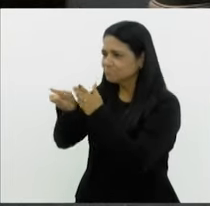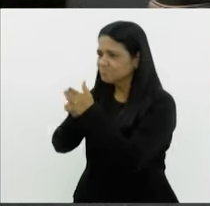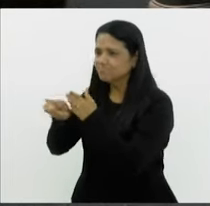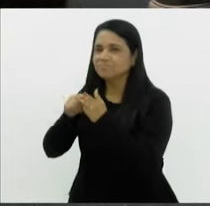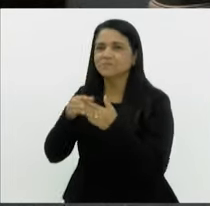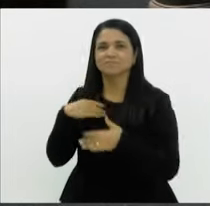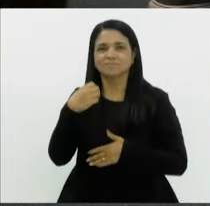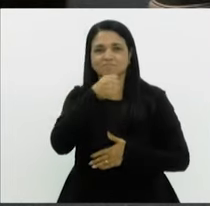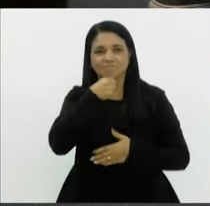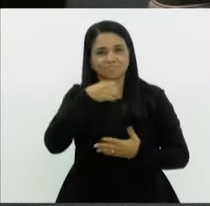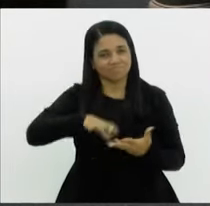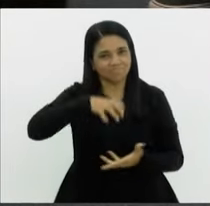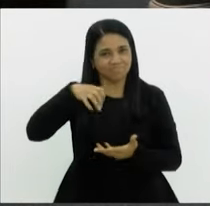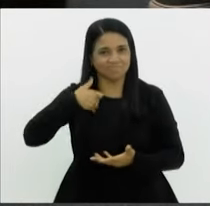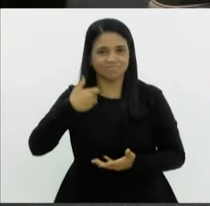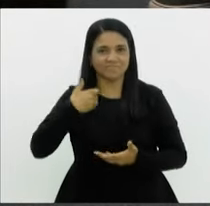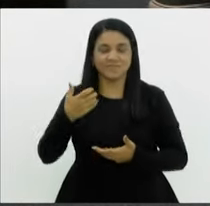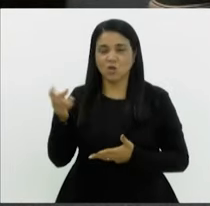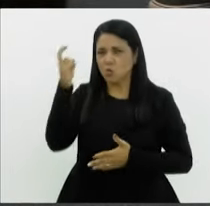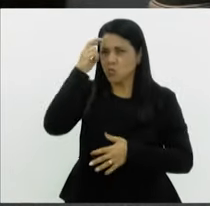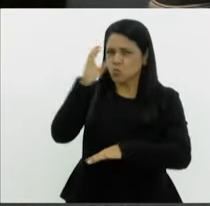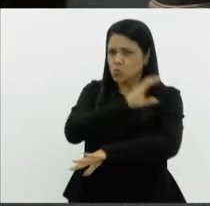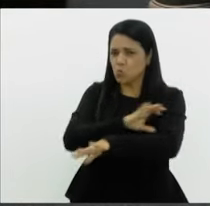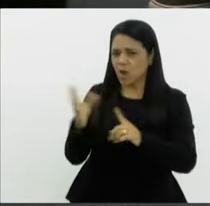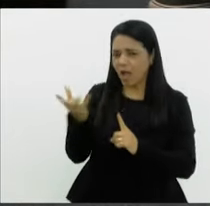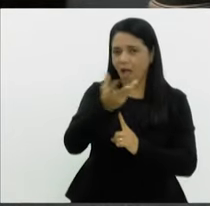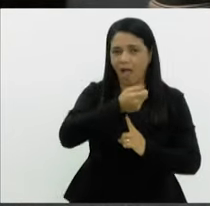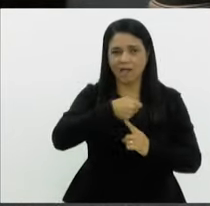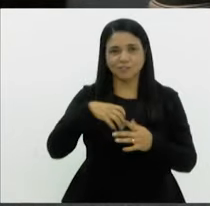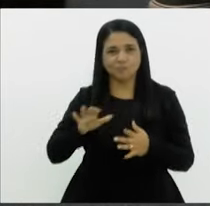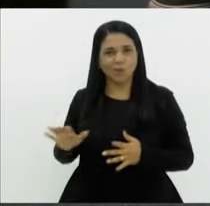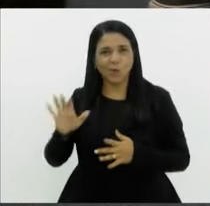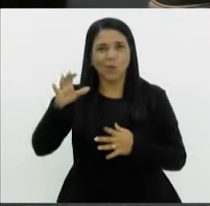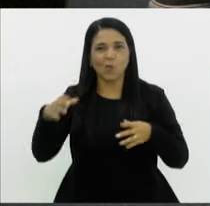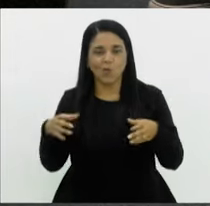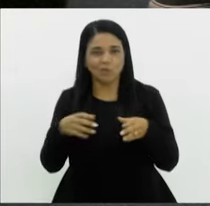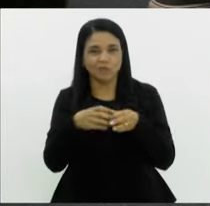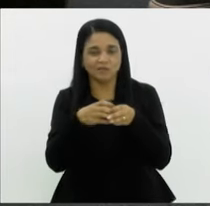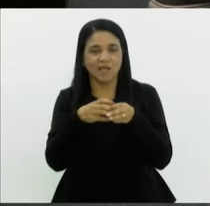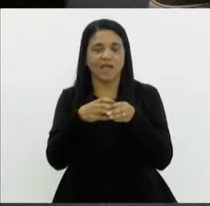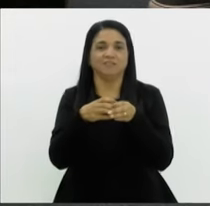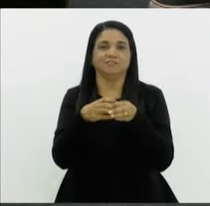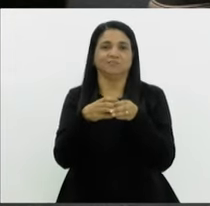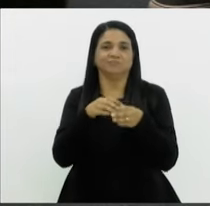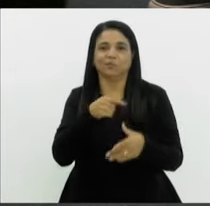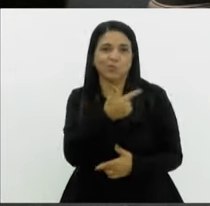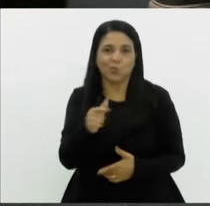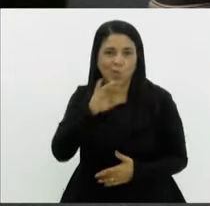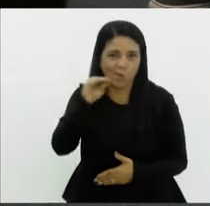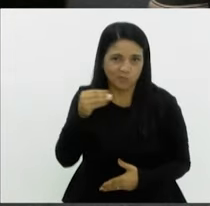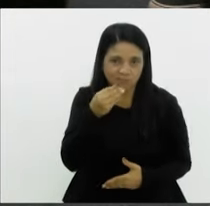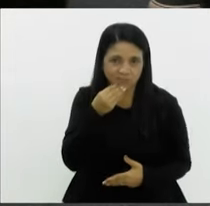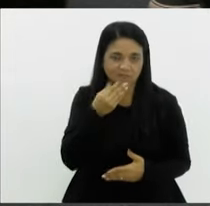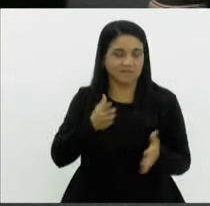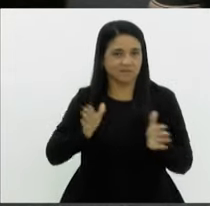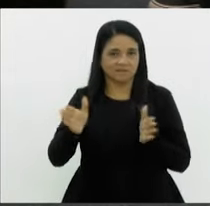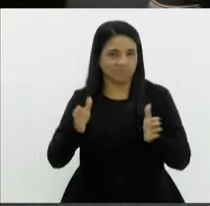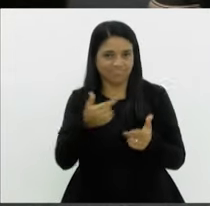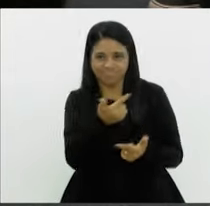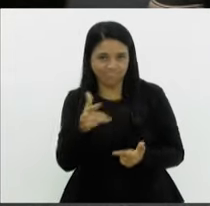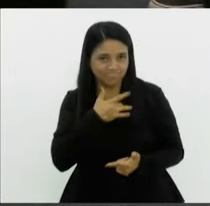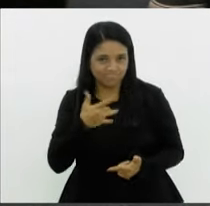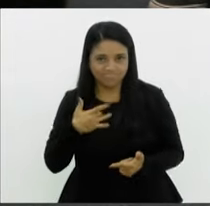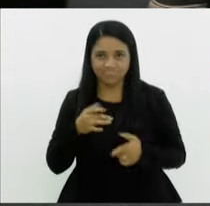falavam, levando cultura e arte para a comunidade, marginalizados com a falta de oportunidade, sem acesso à saúde,